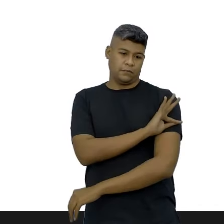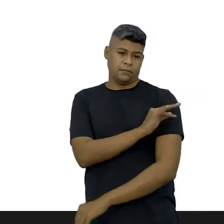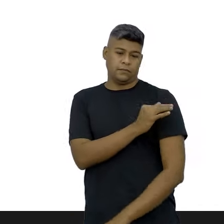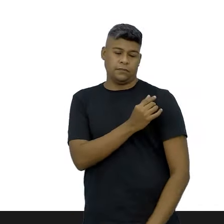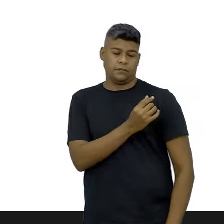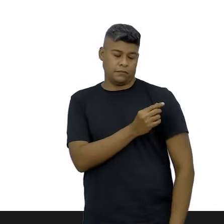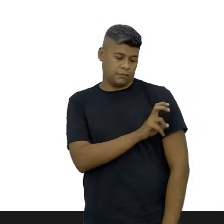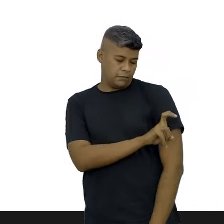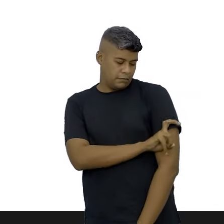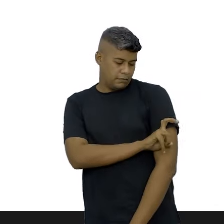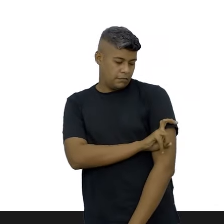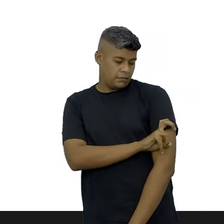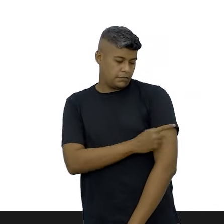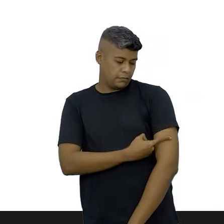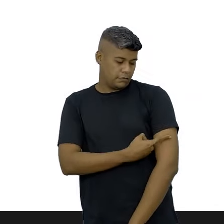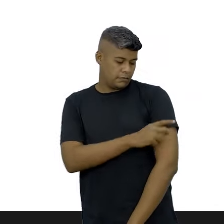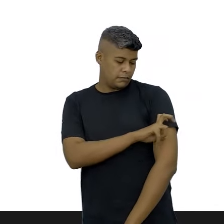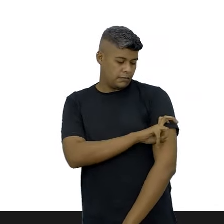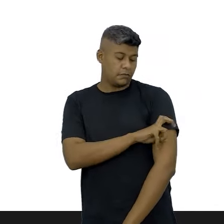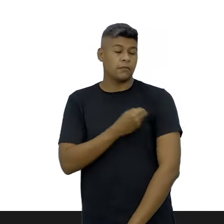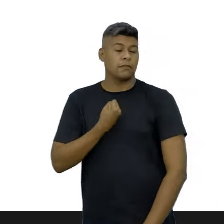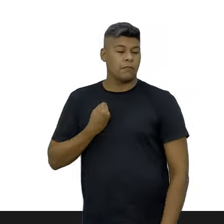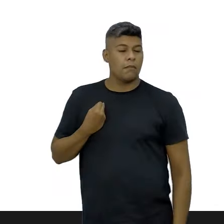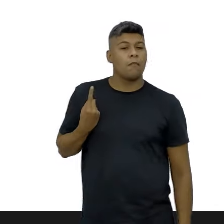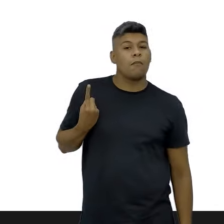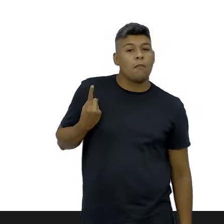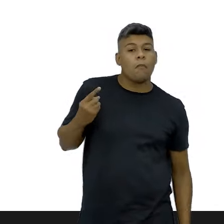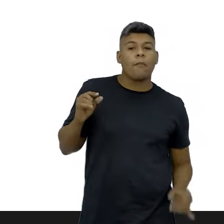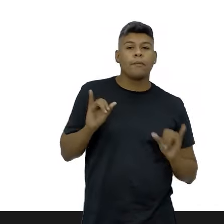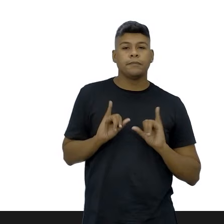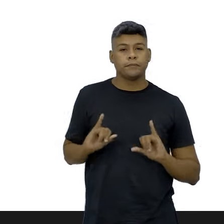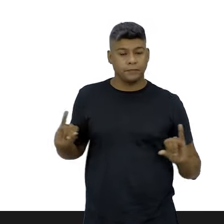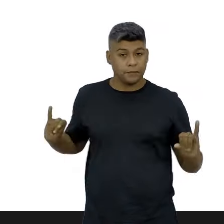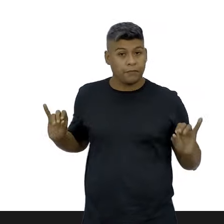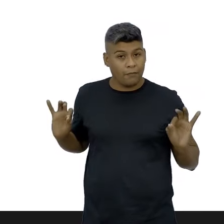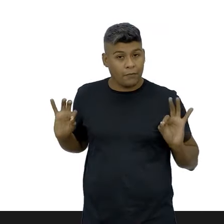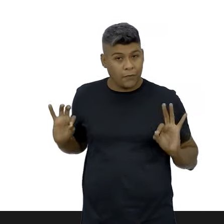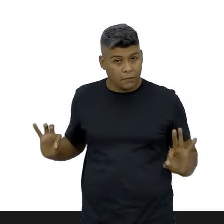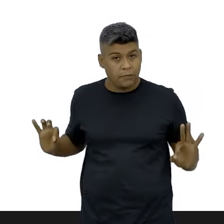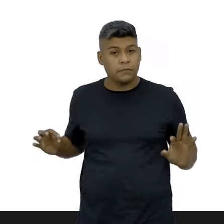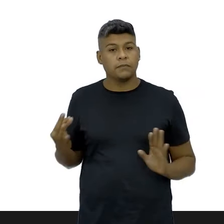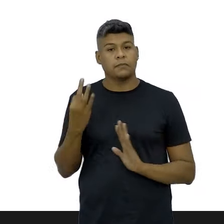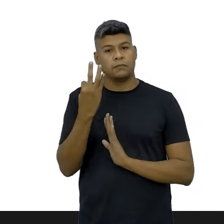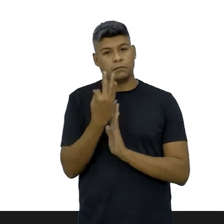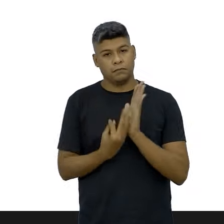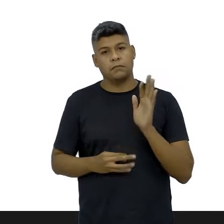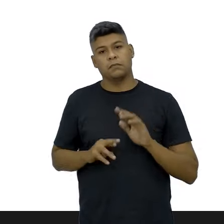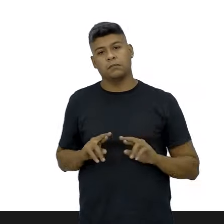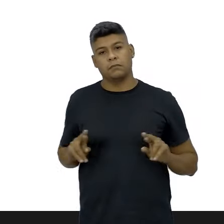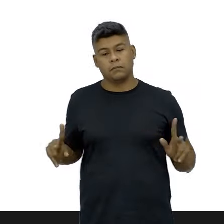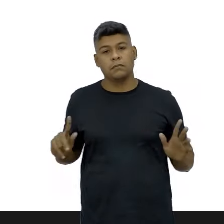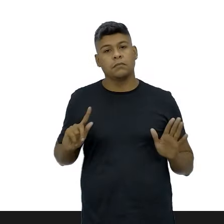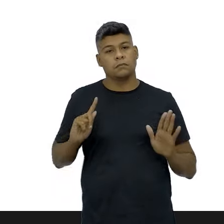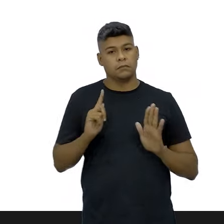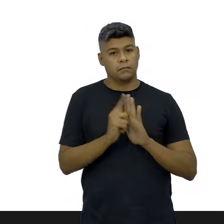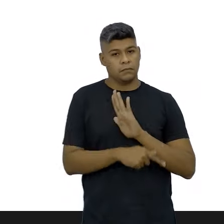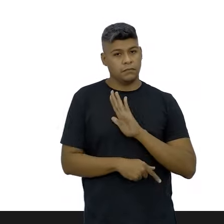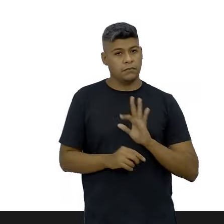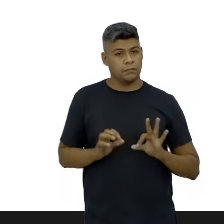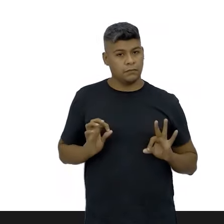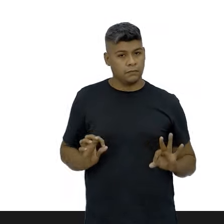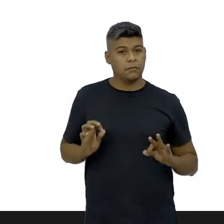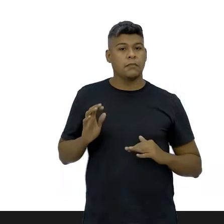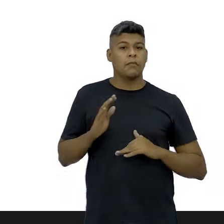quinto, de língua portuguesa de número 1, localizar informações explícitas em textos de diferentes gêneros, né? E